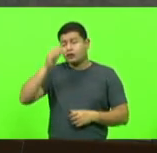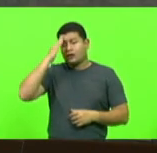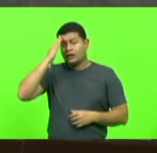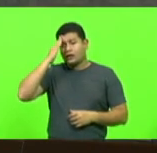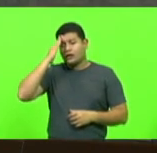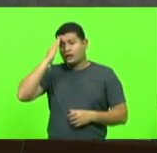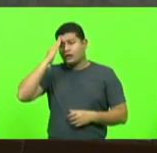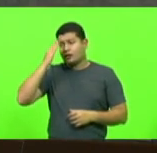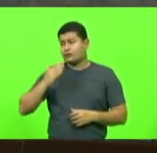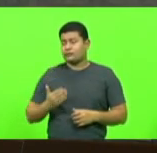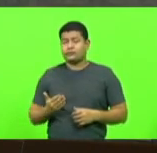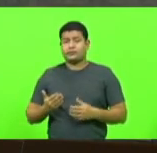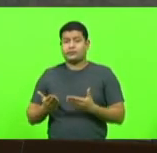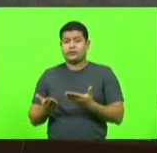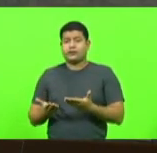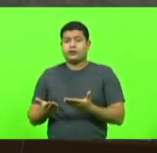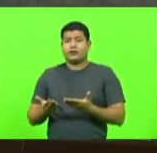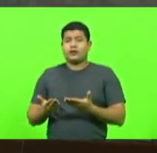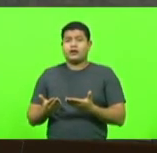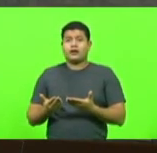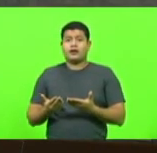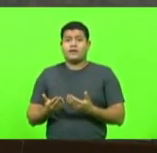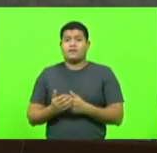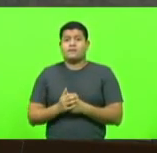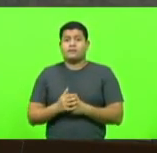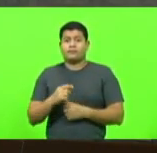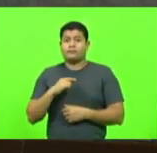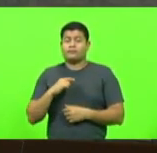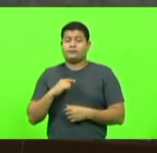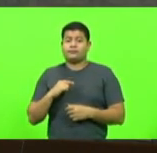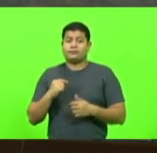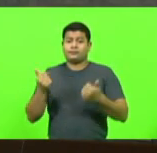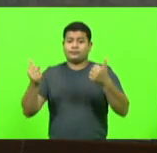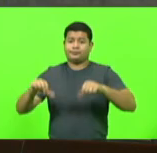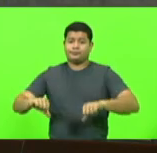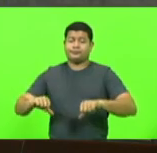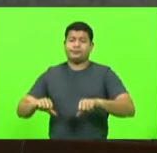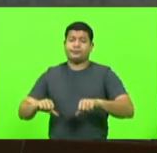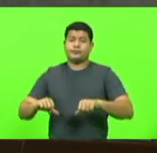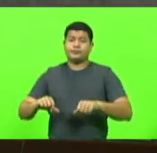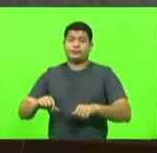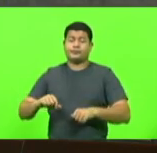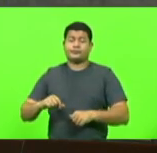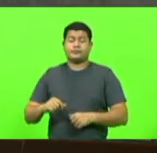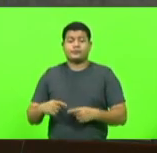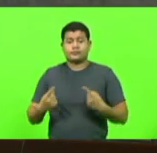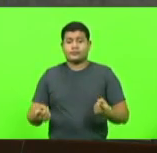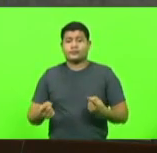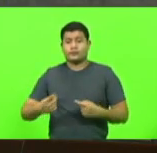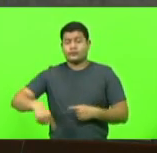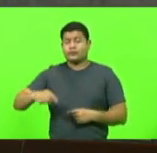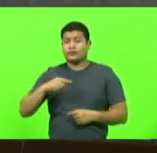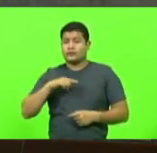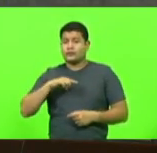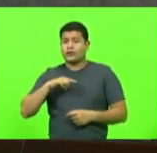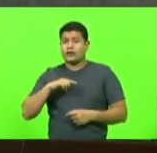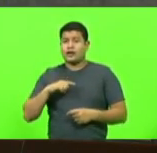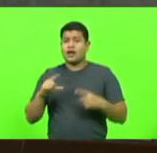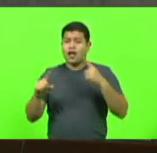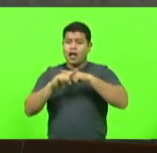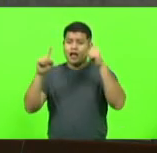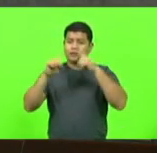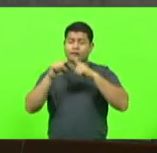a parte financeira tem piorado bastante. Então, nós temos tanto reclamação de